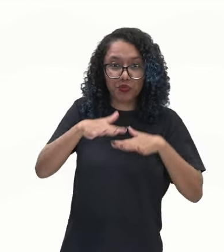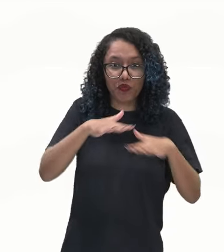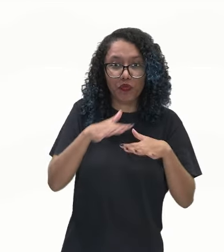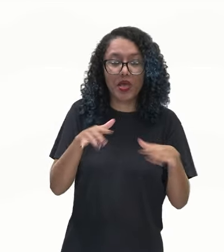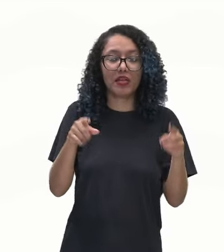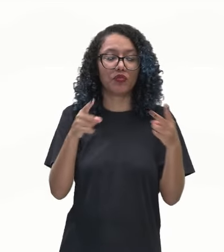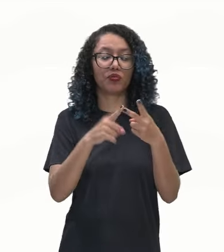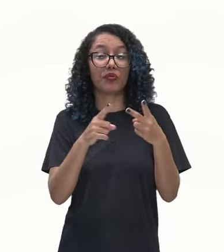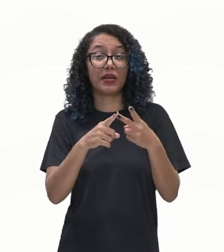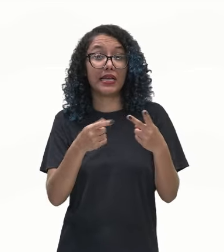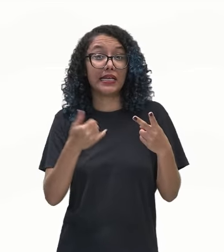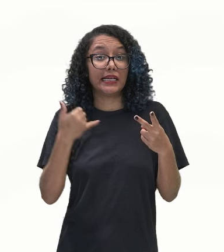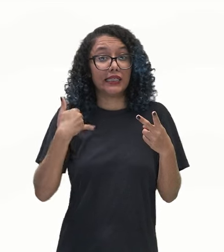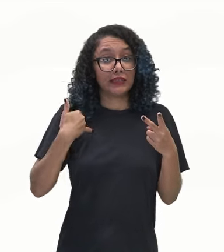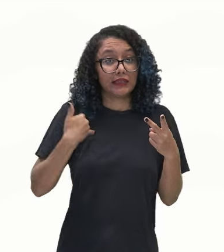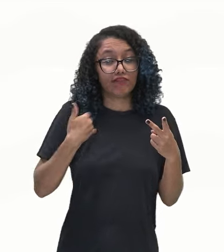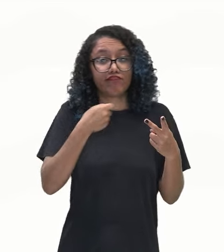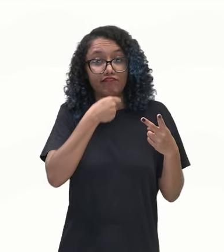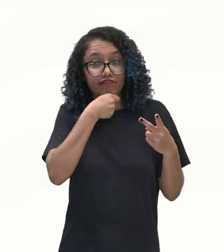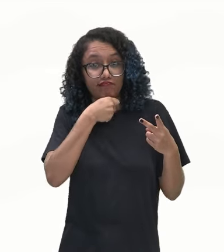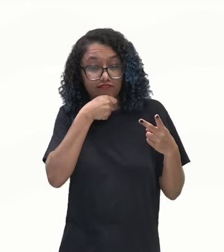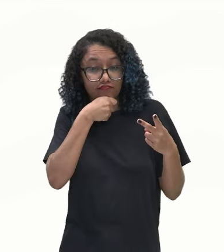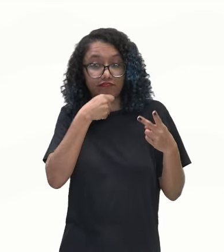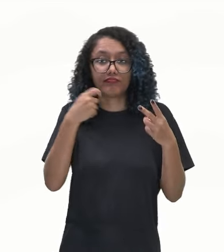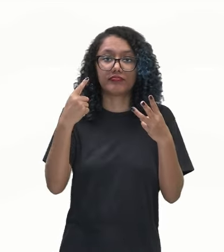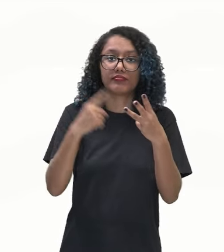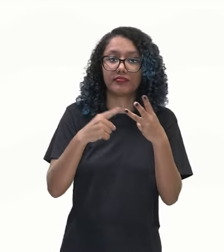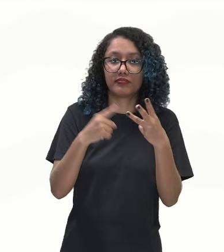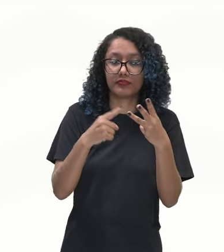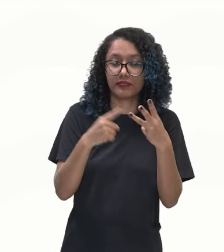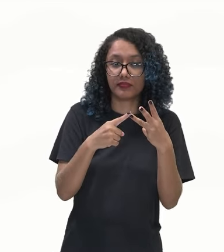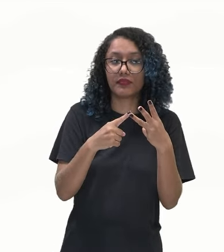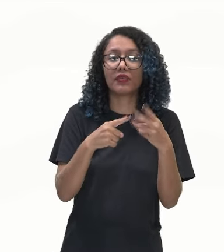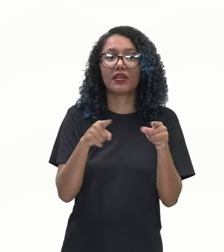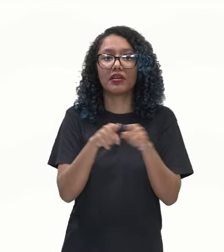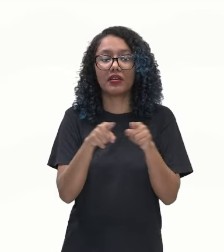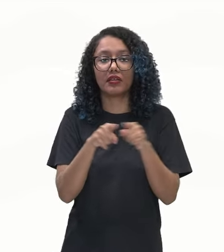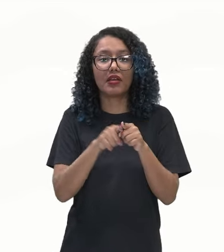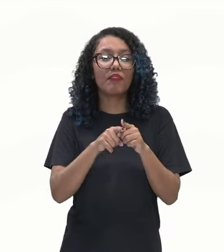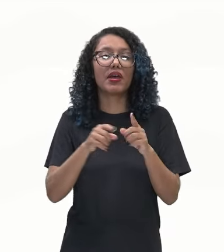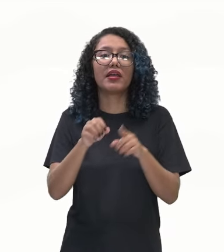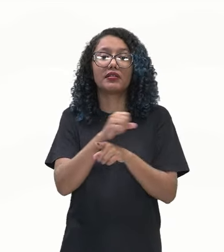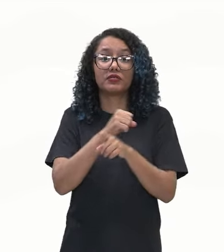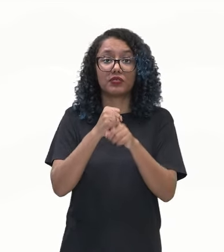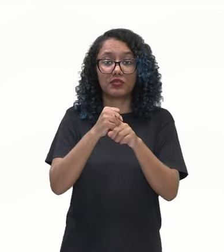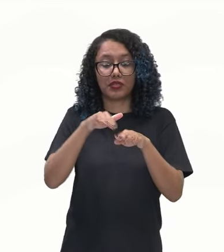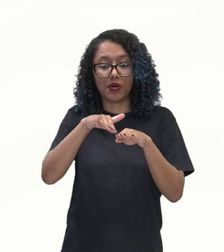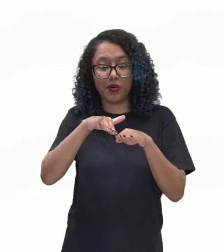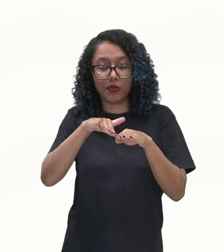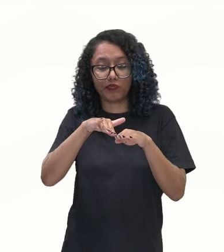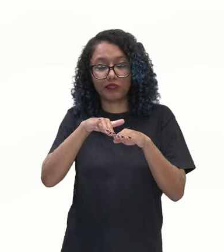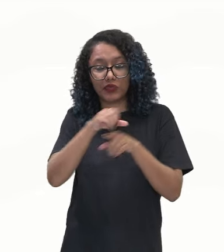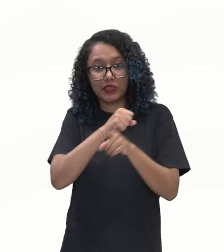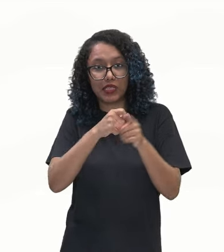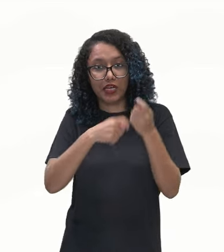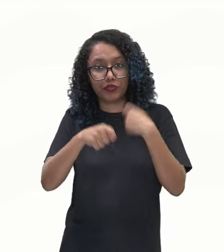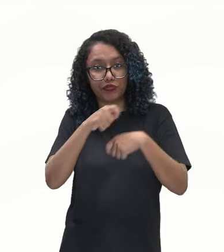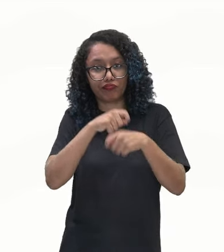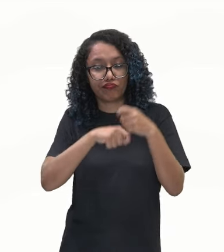pessoas idosas, né, relacionado à idade, and diverse socioeconomic backgrounds crucial, e também problemas relacionados